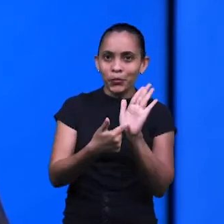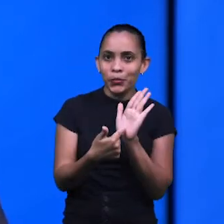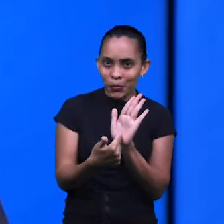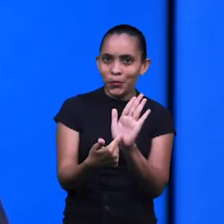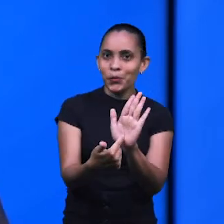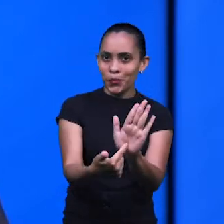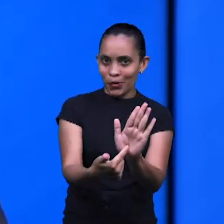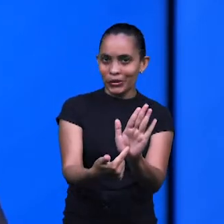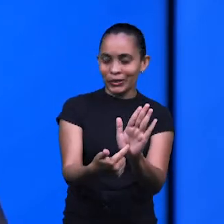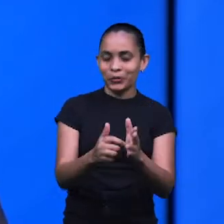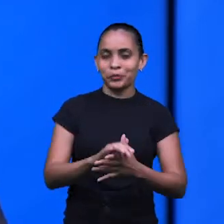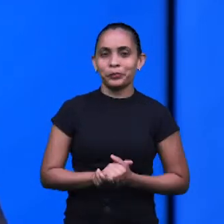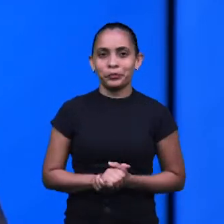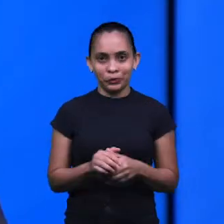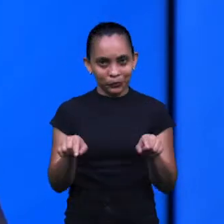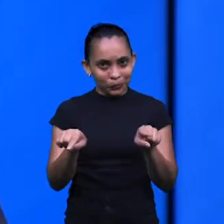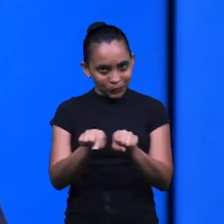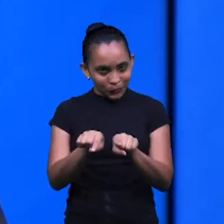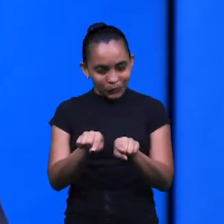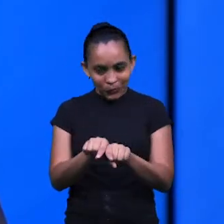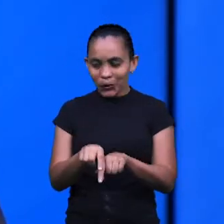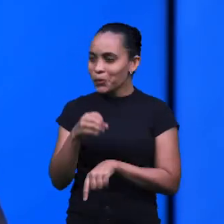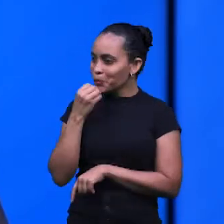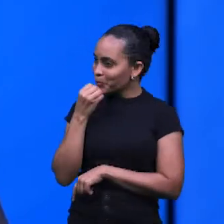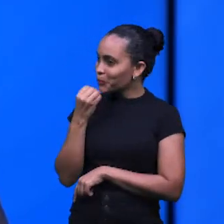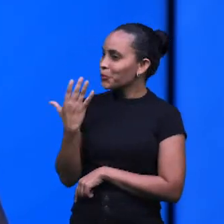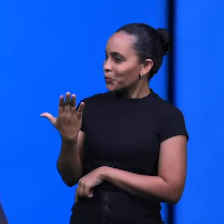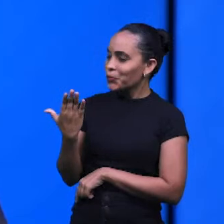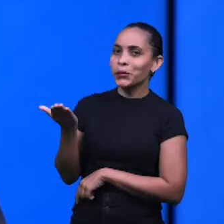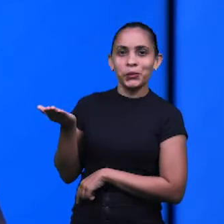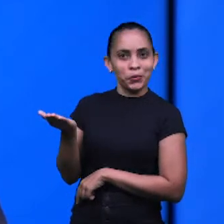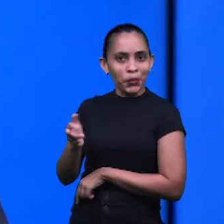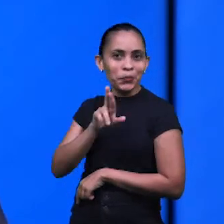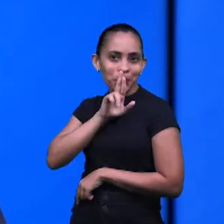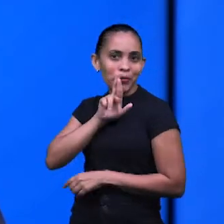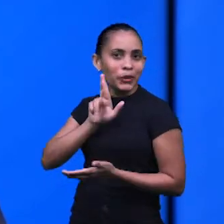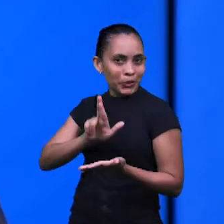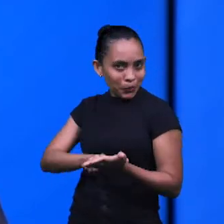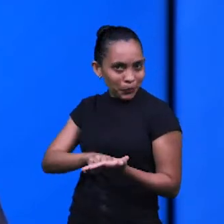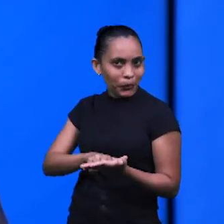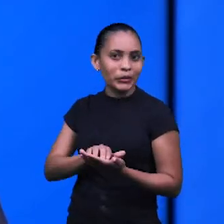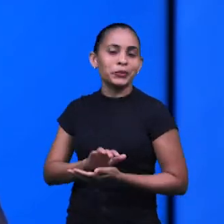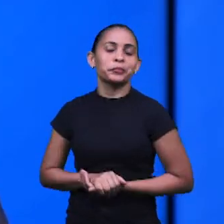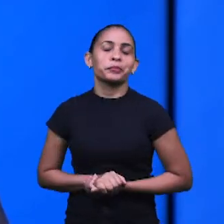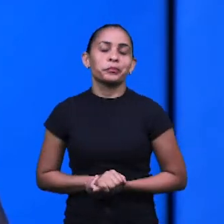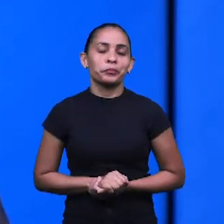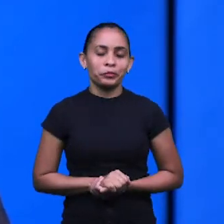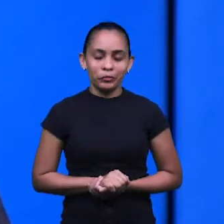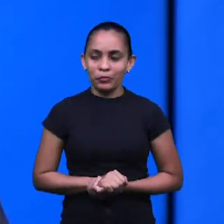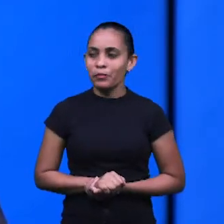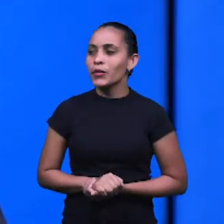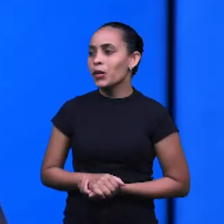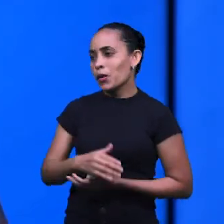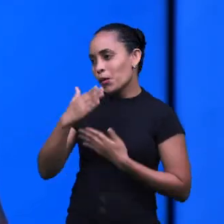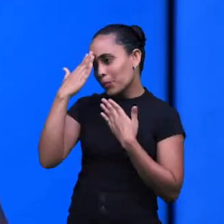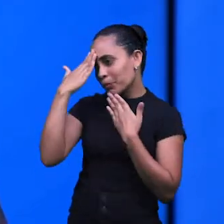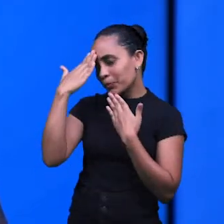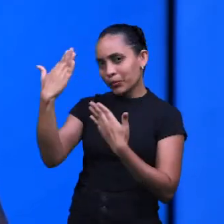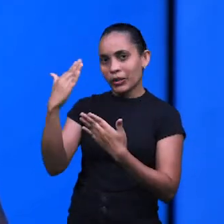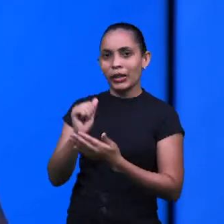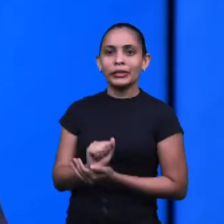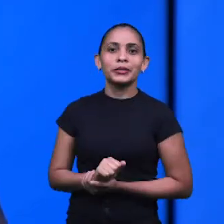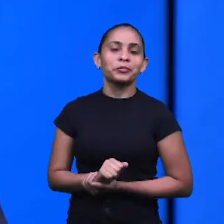dia, e essa foi muito bem citada pela irmã e muito bem colocada a aplicação profética. Obrigado, irmã Ângela